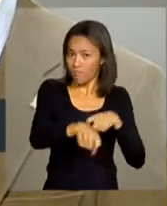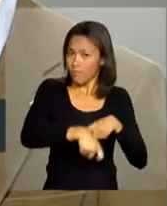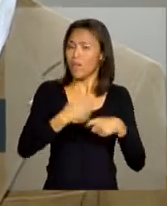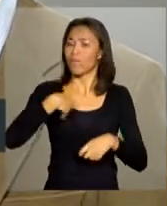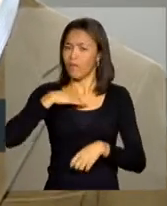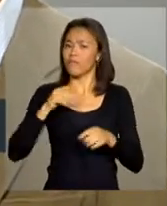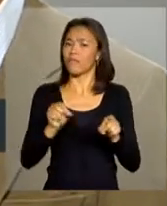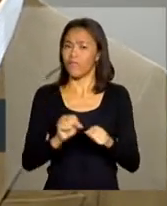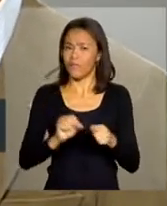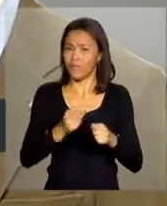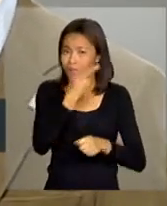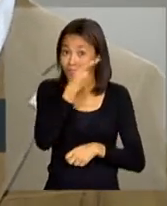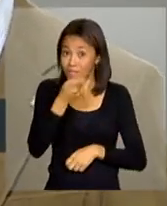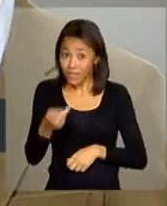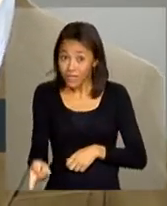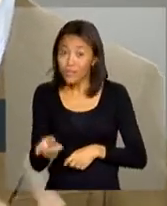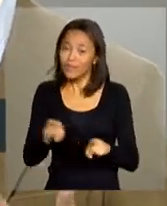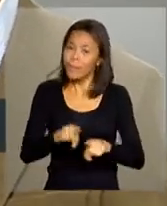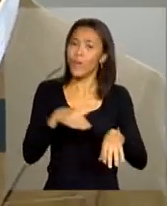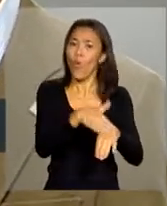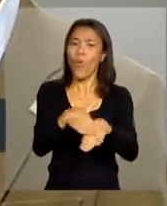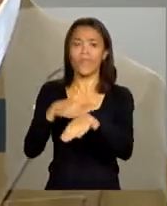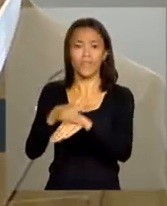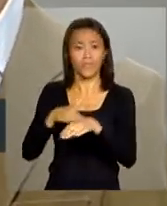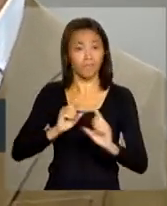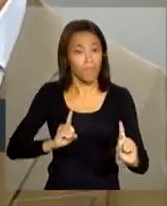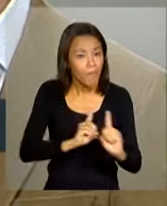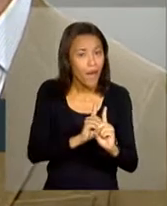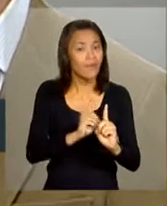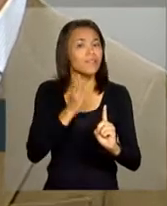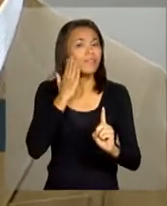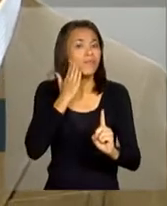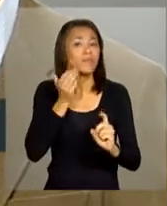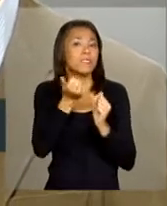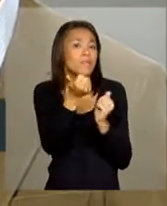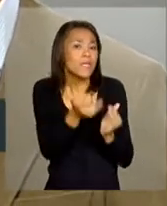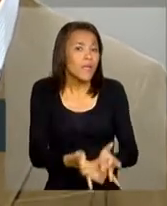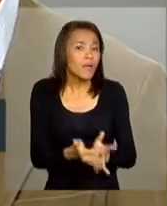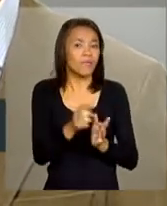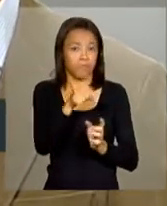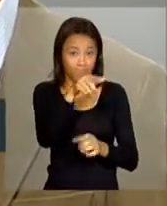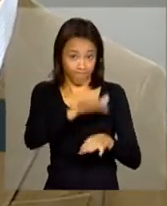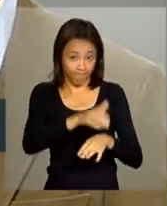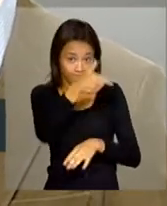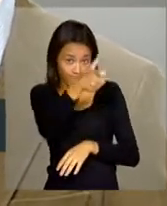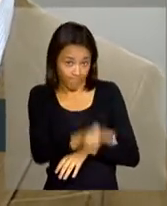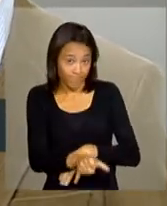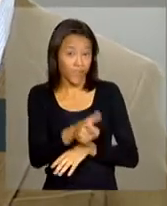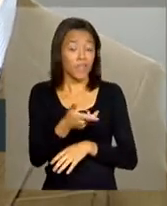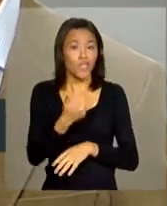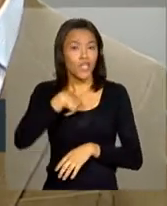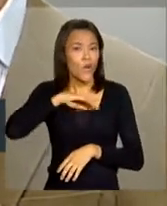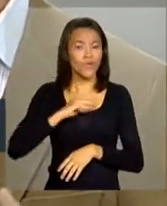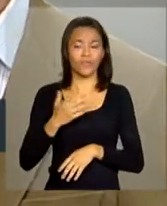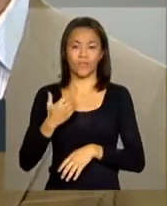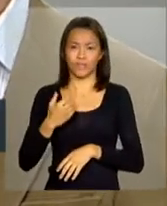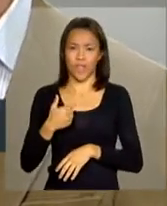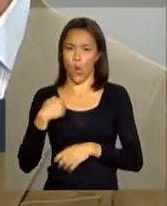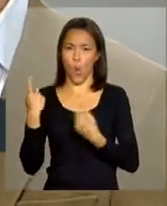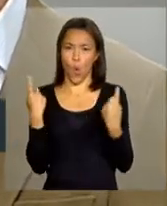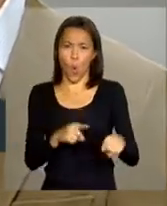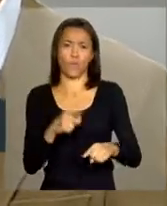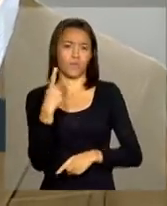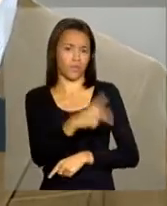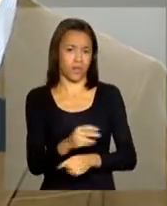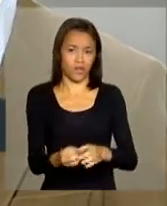feito visitas muito interessantes conversando pro produtor explicando a situação mostrando para ele que eh a gente não tem nada contra a